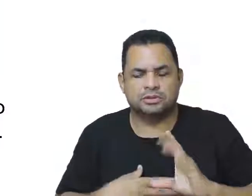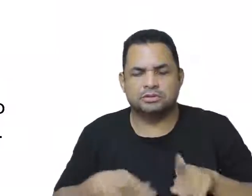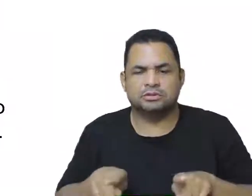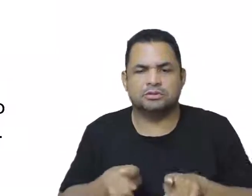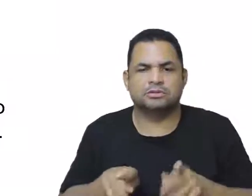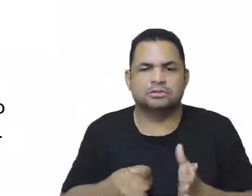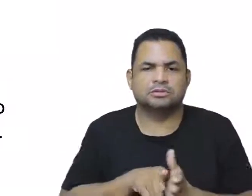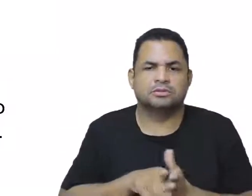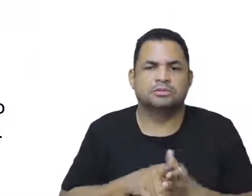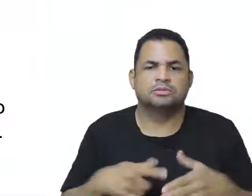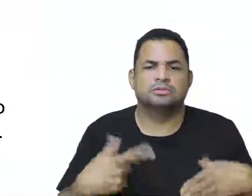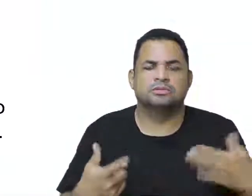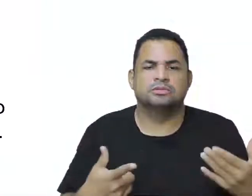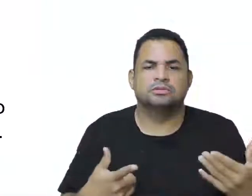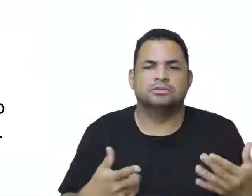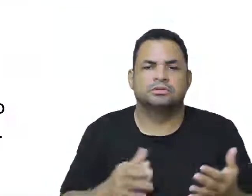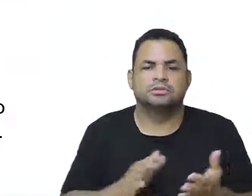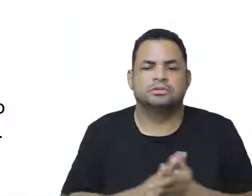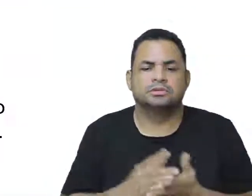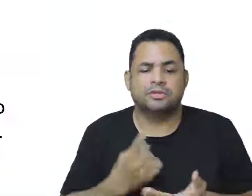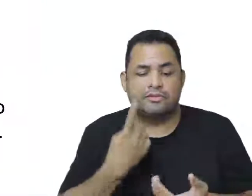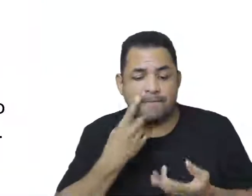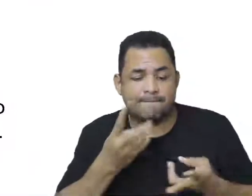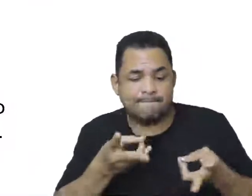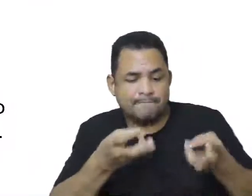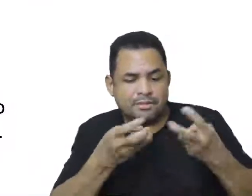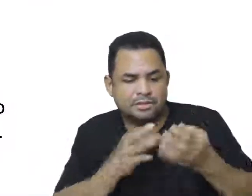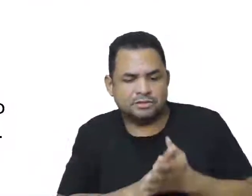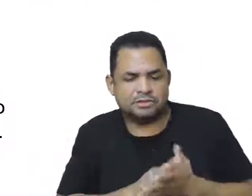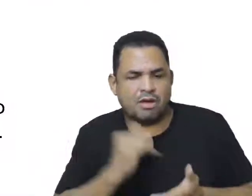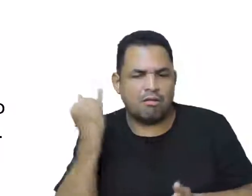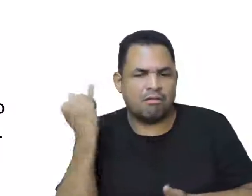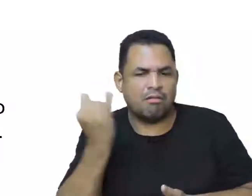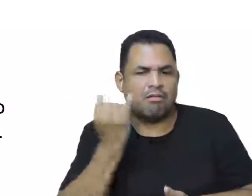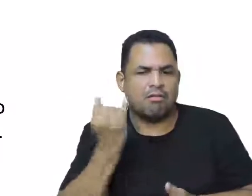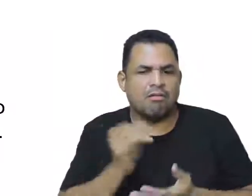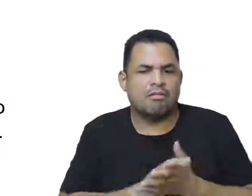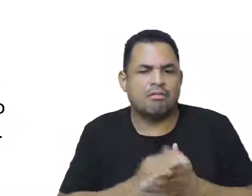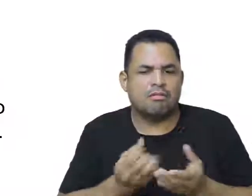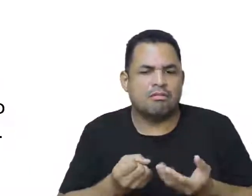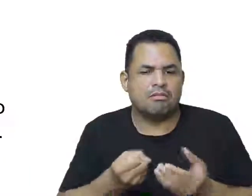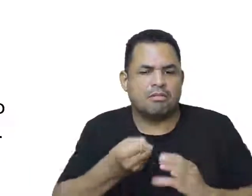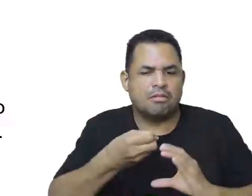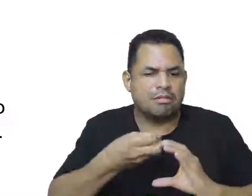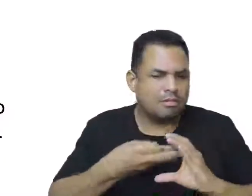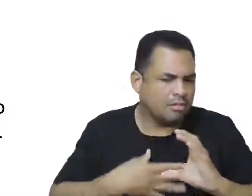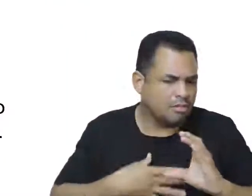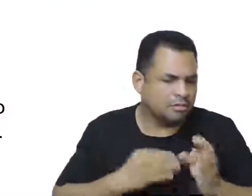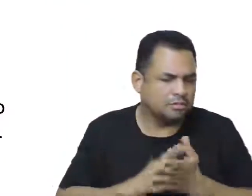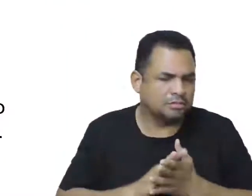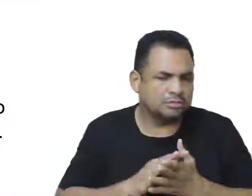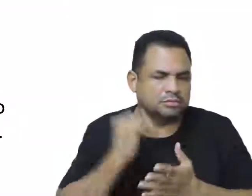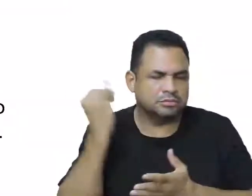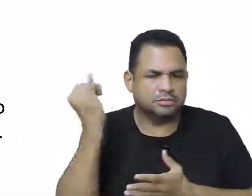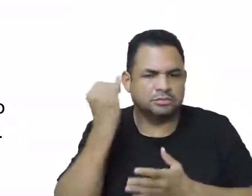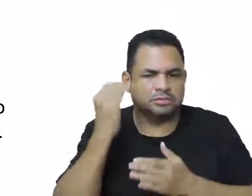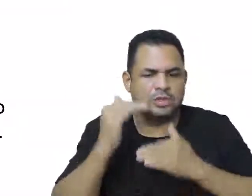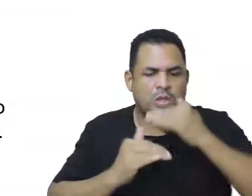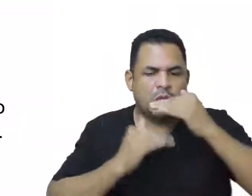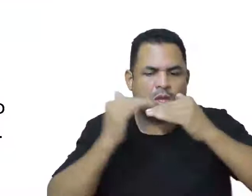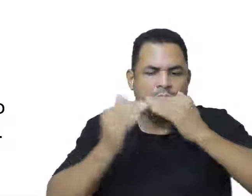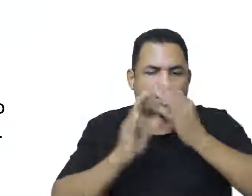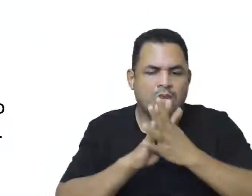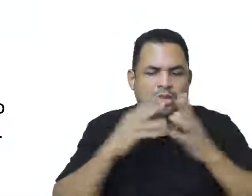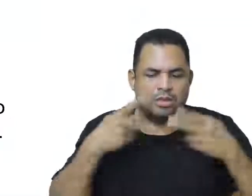se deparando aí com funções que são muito importantes aí para o desenvolvimento aí do ser humano de uma forma